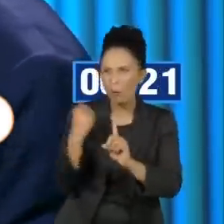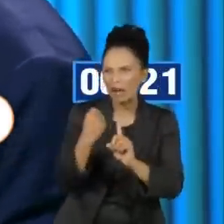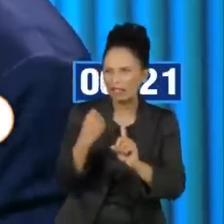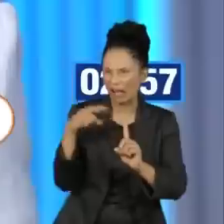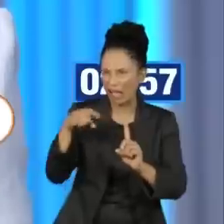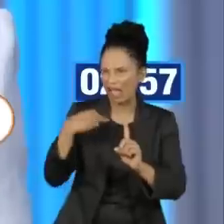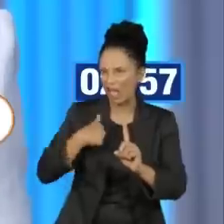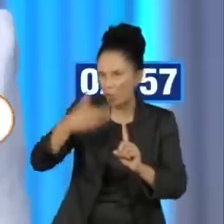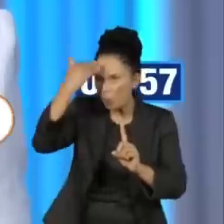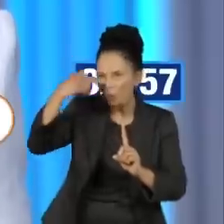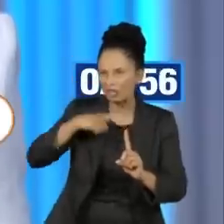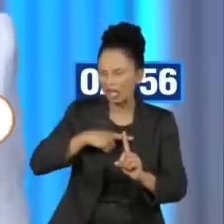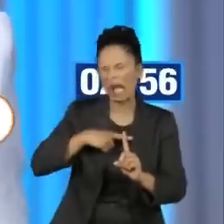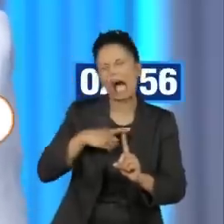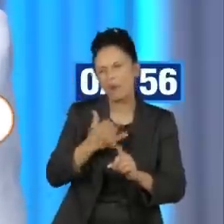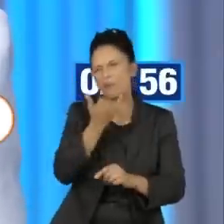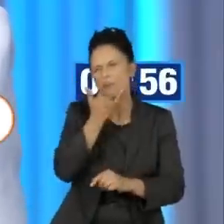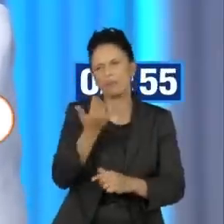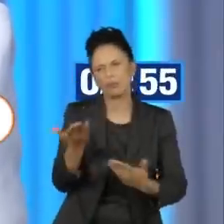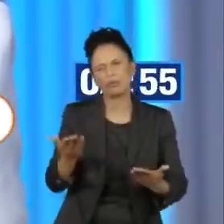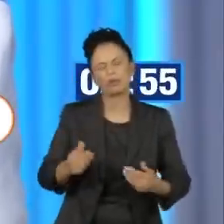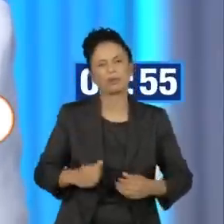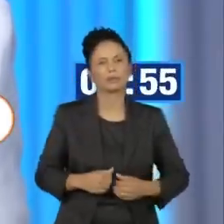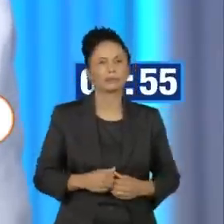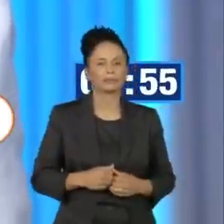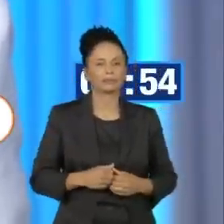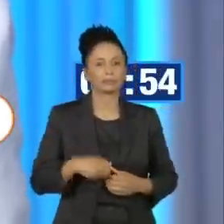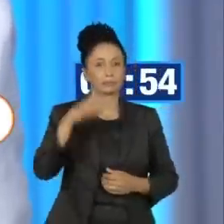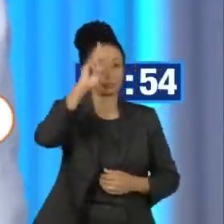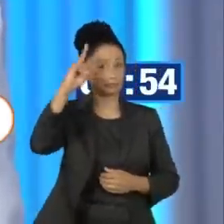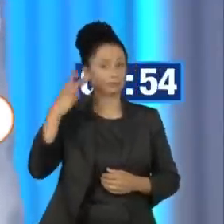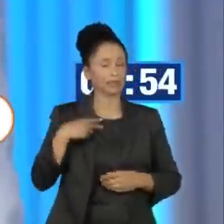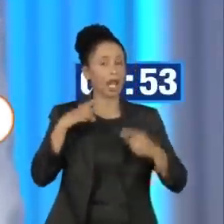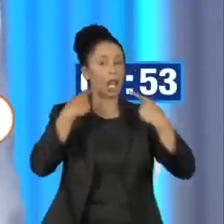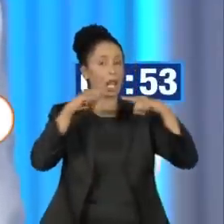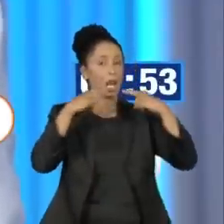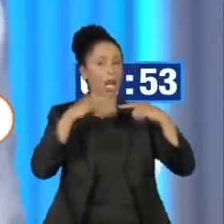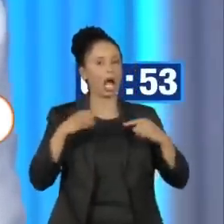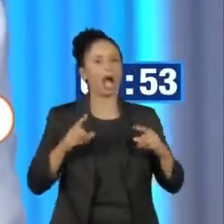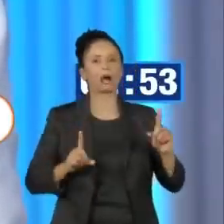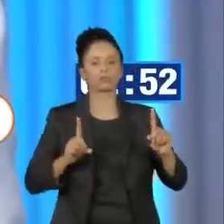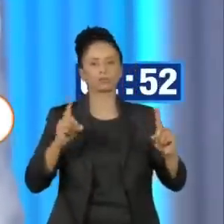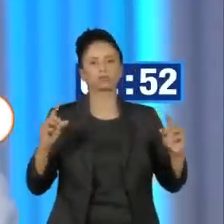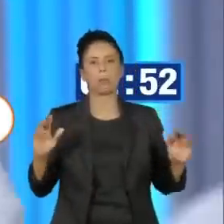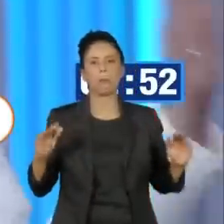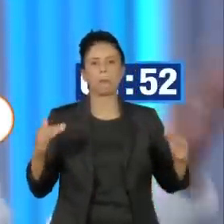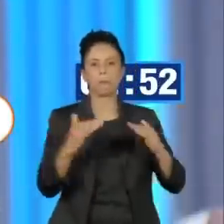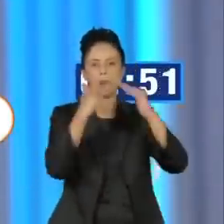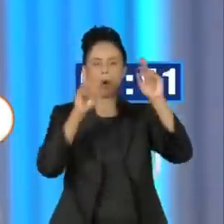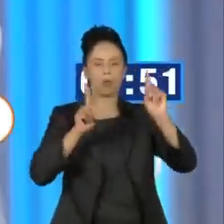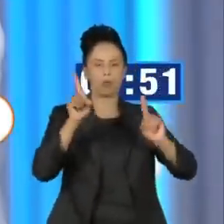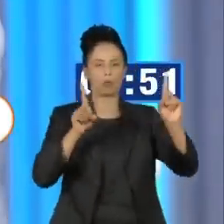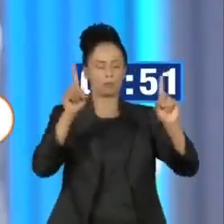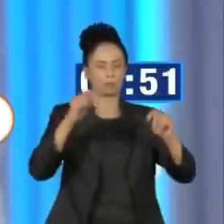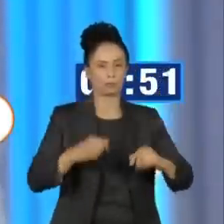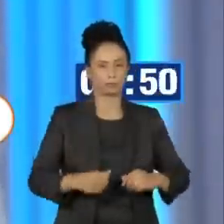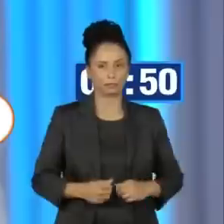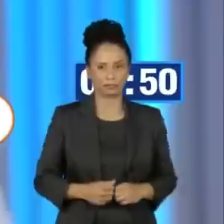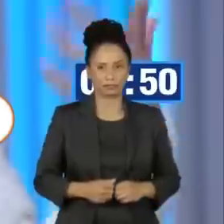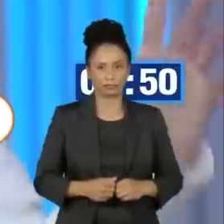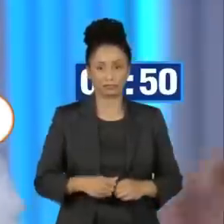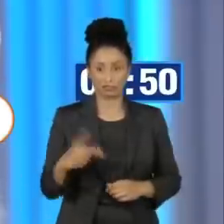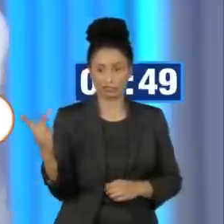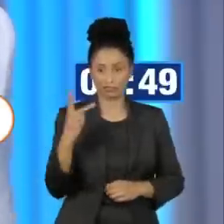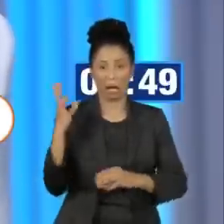Público deu por encerrado a candidata do União Brasil soratronic criticou os dois candidatos que lideram as pesquisas enquanto eles